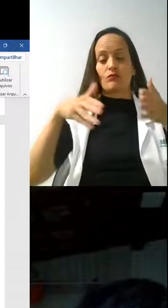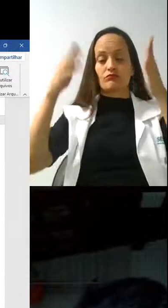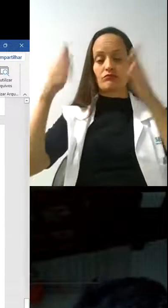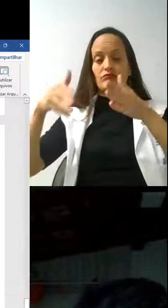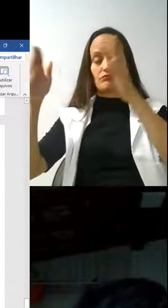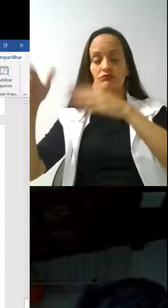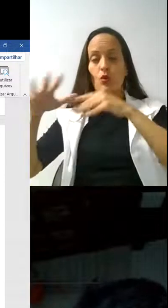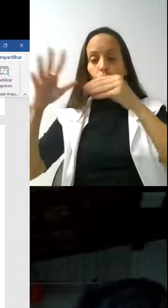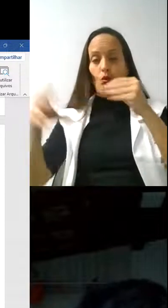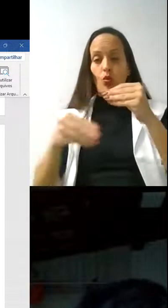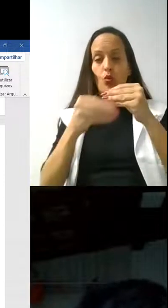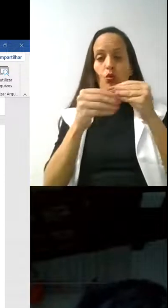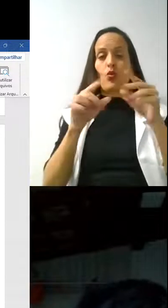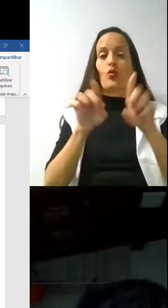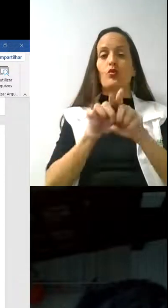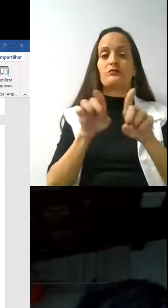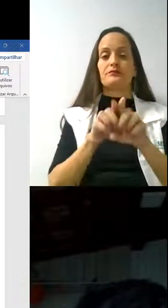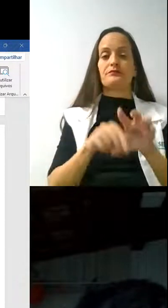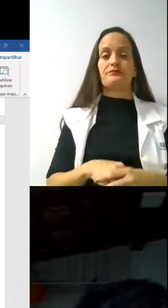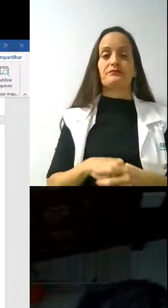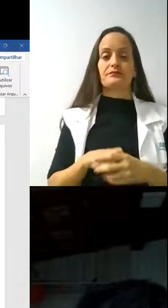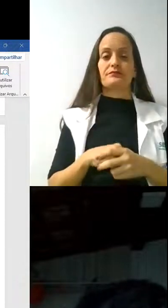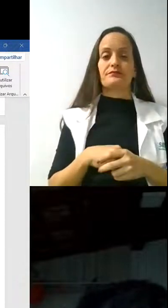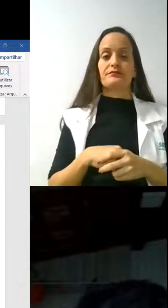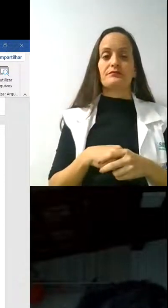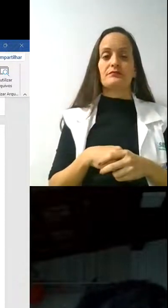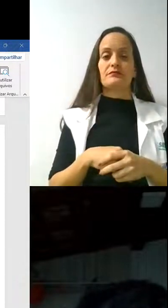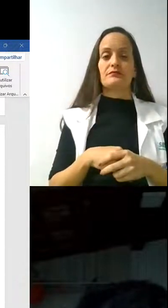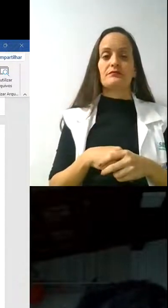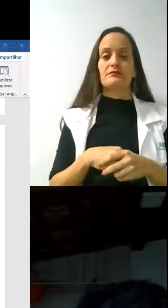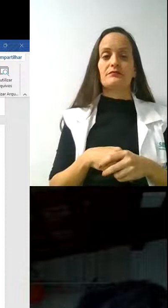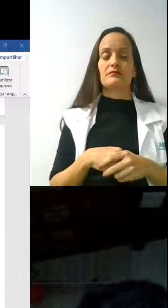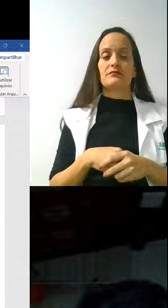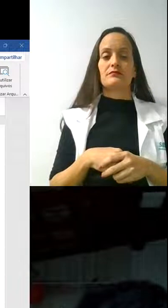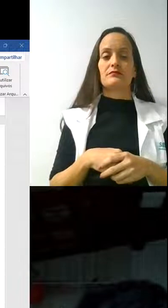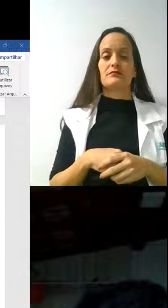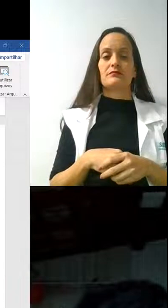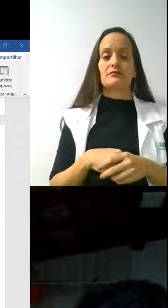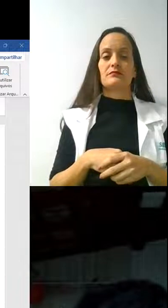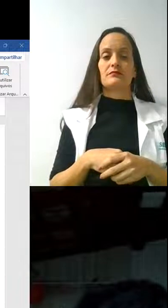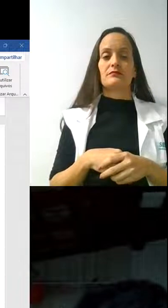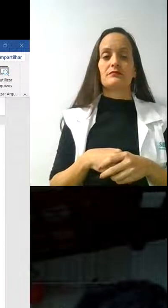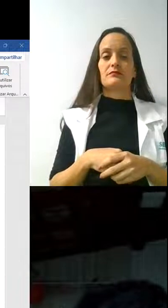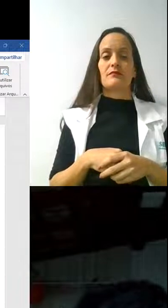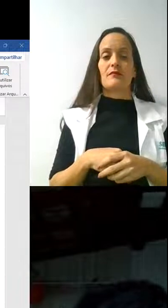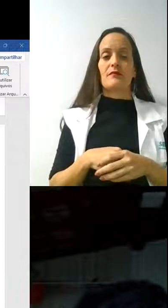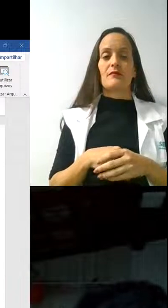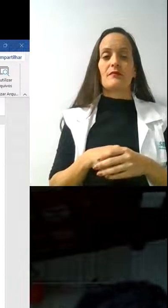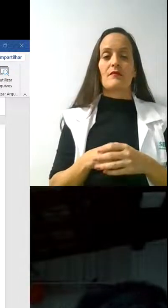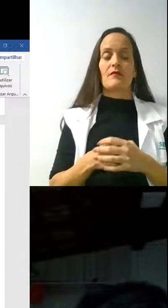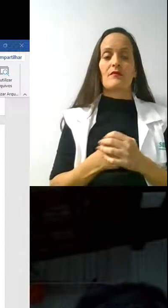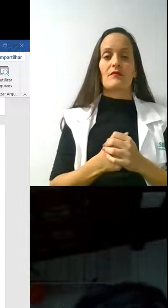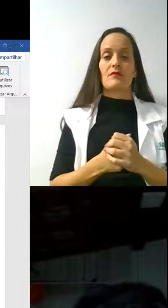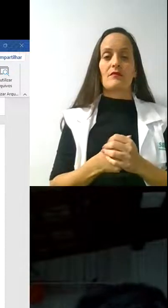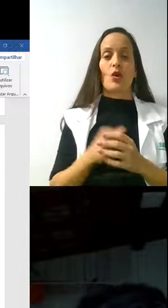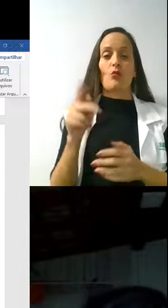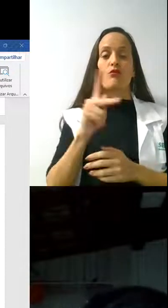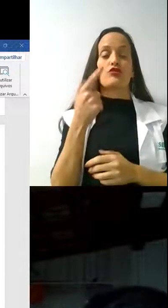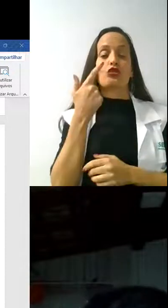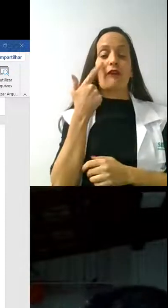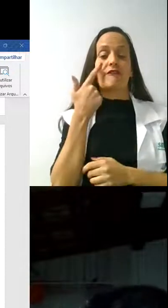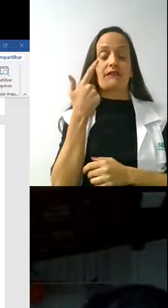0,084. Deixa eu só conferir se é isso mesmo. Na divisão é mais complicado, porque você não sabe onde põe a vírgula, né? Então, 8,4